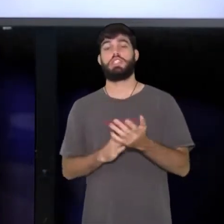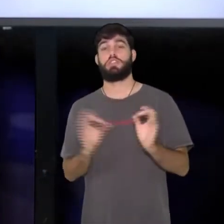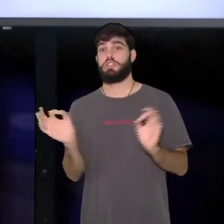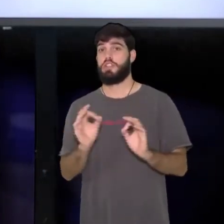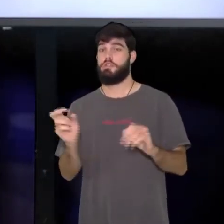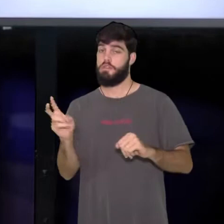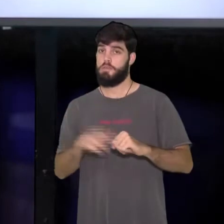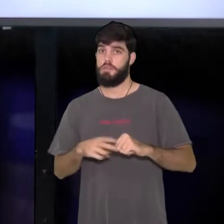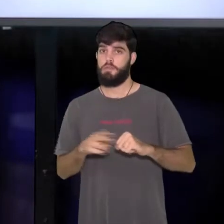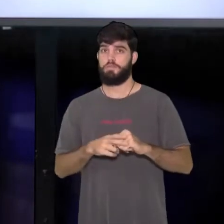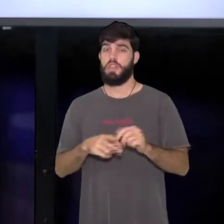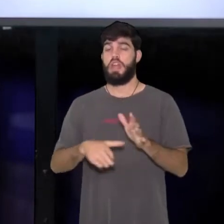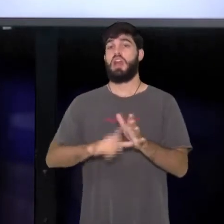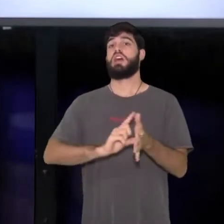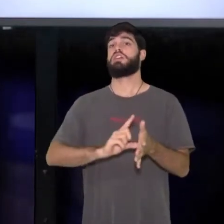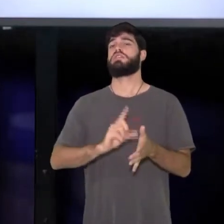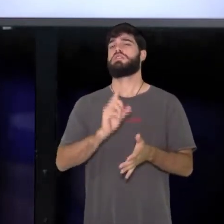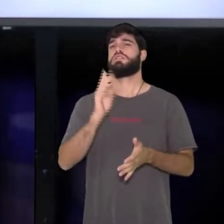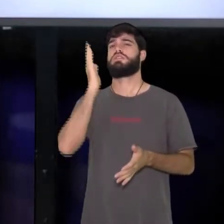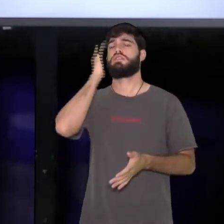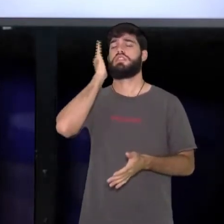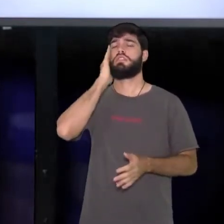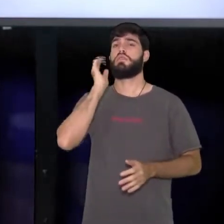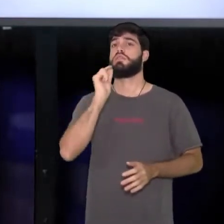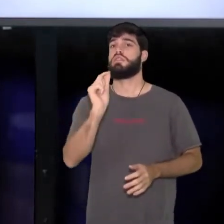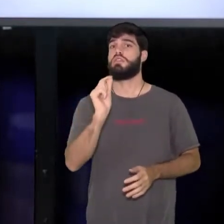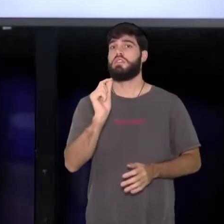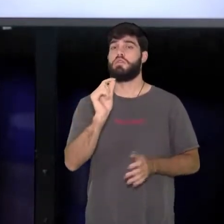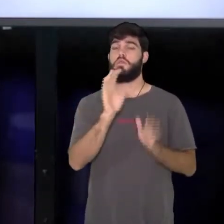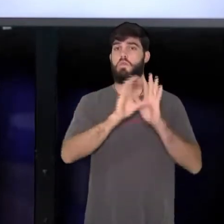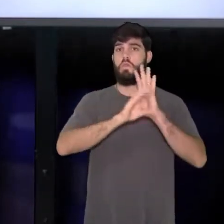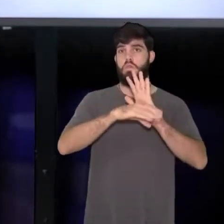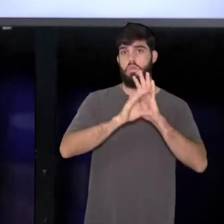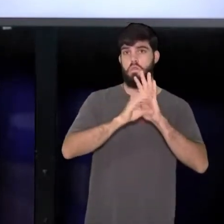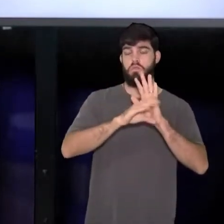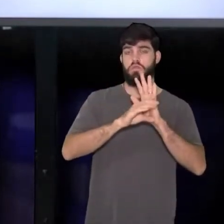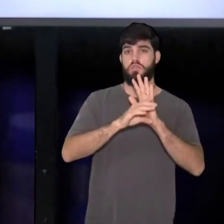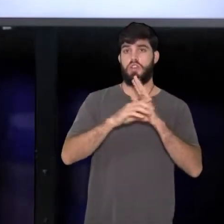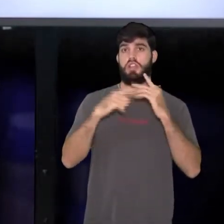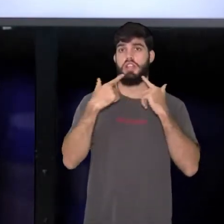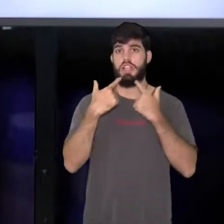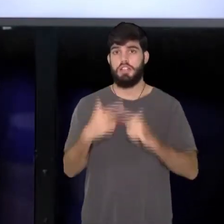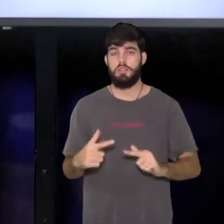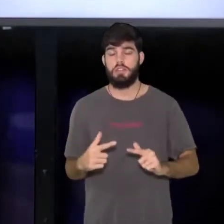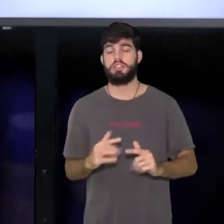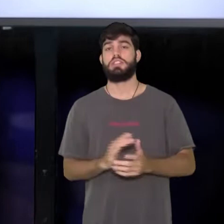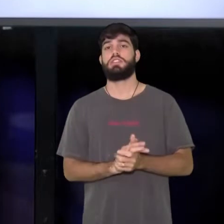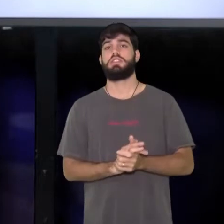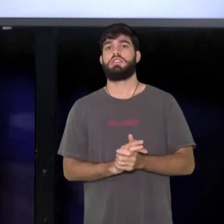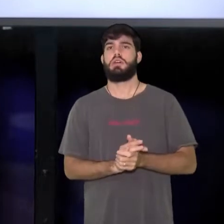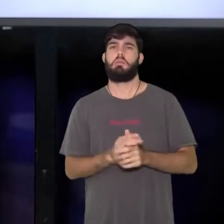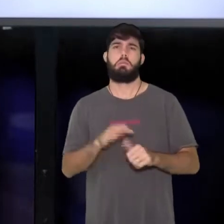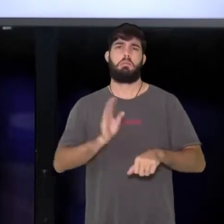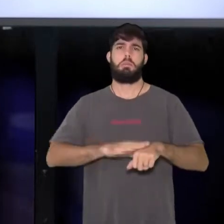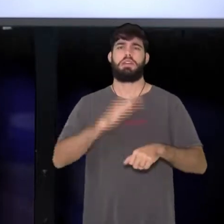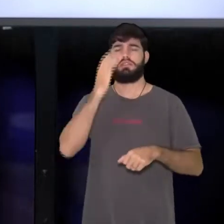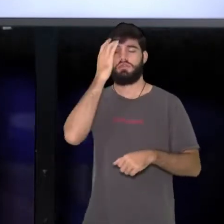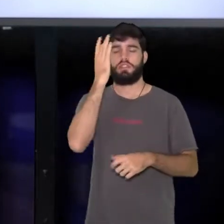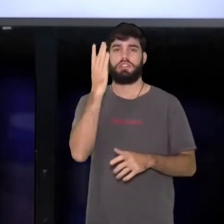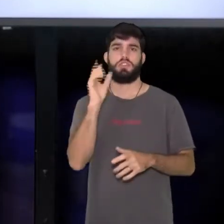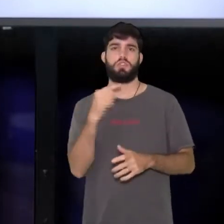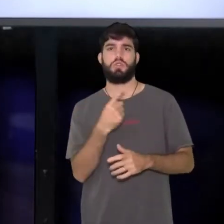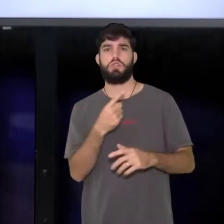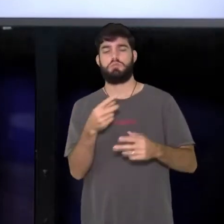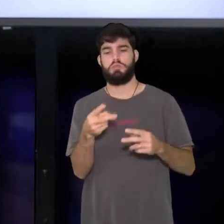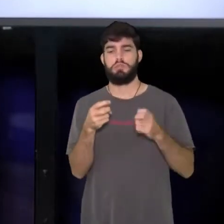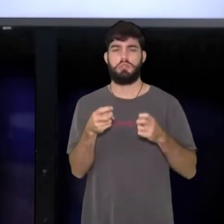vamos entender o conceito de linguagem, porque aí vai ficar mais fácil de a gente perceber quando